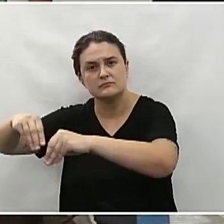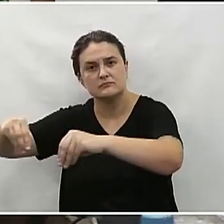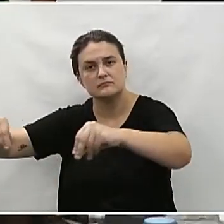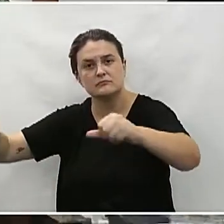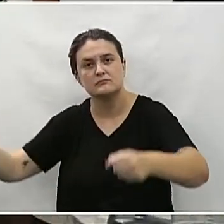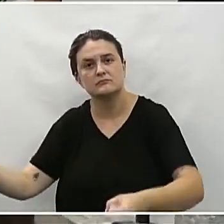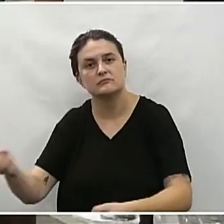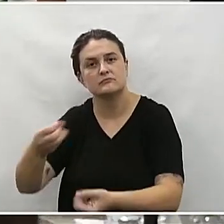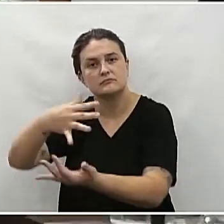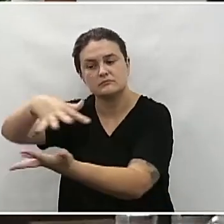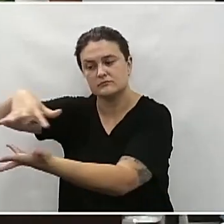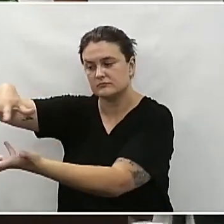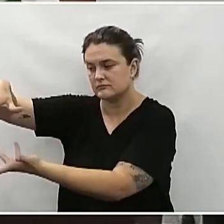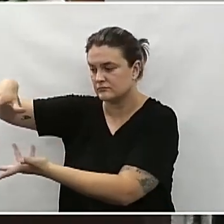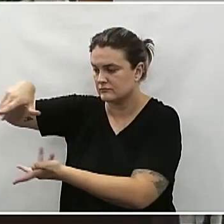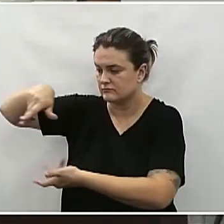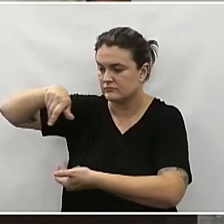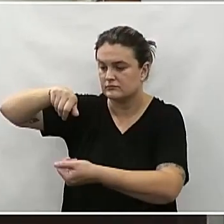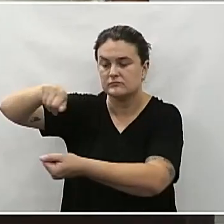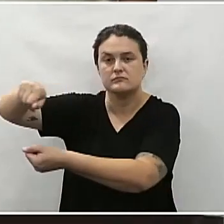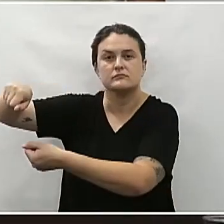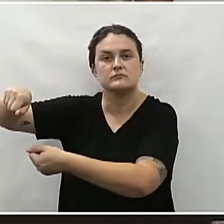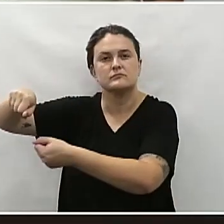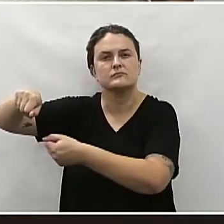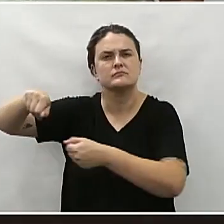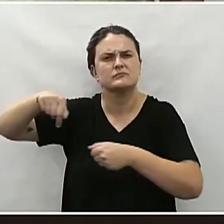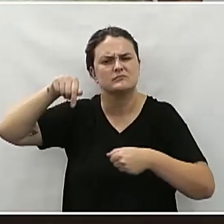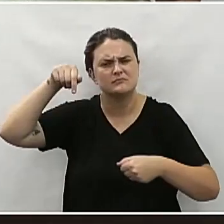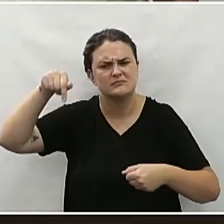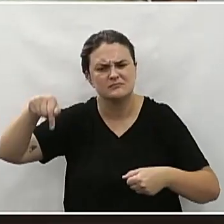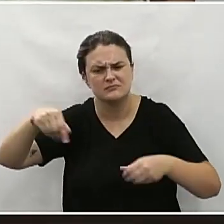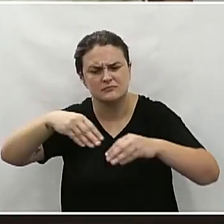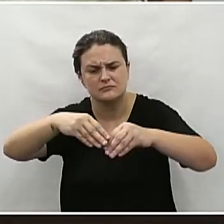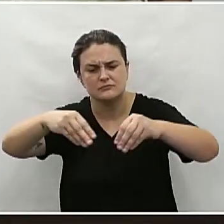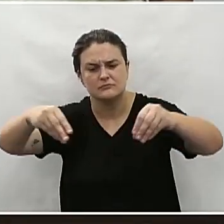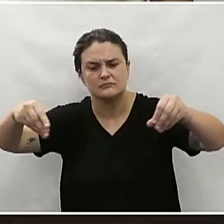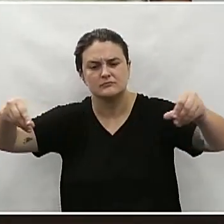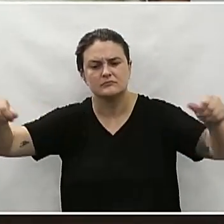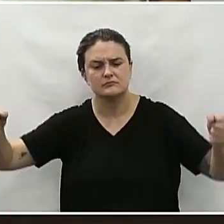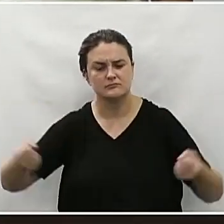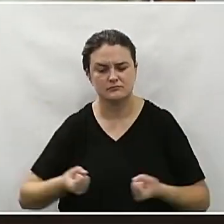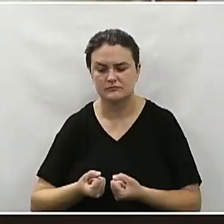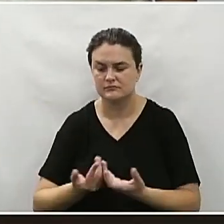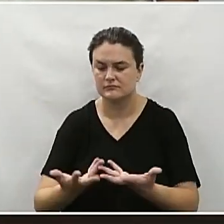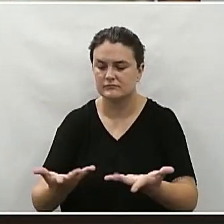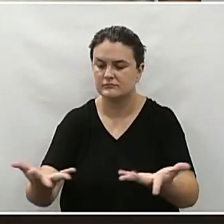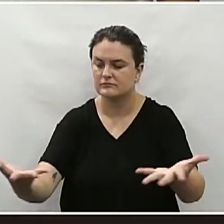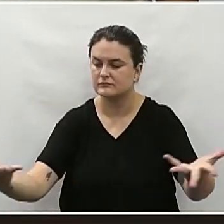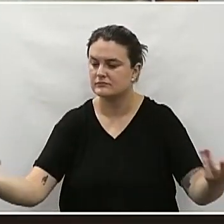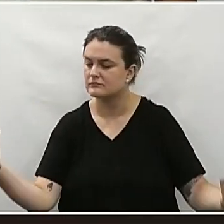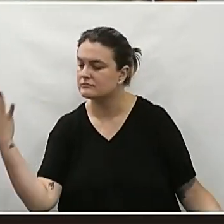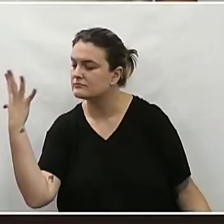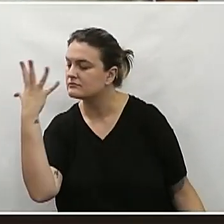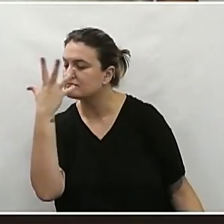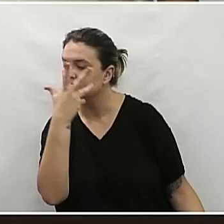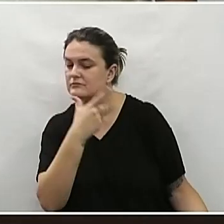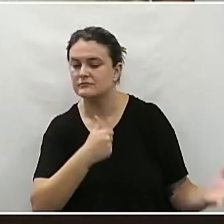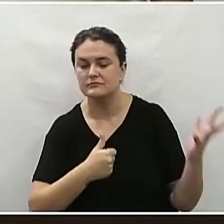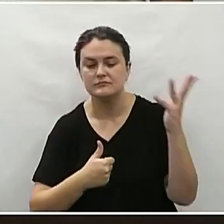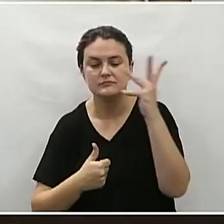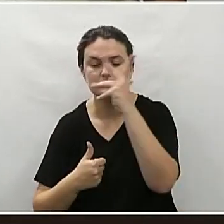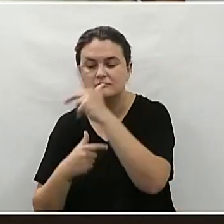Brasil, farão da América, iluminado ao sol do novo mundo, do que a terra,